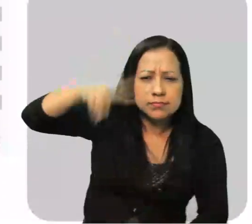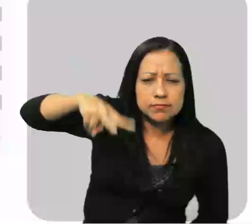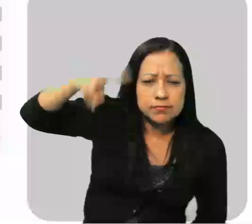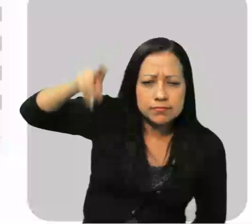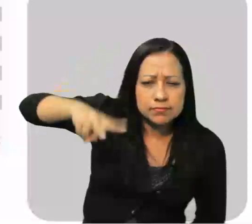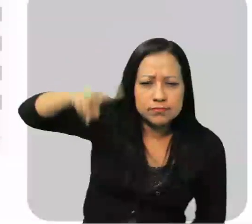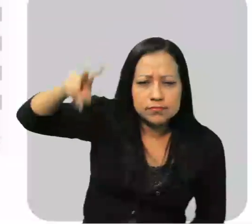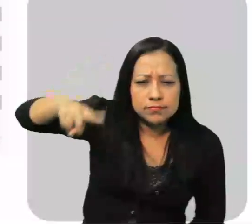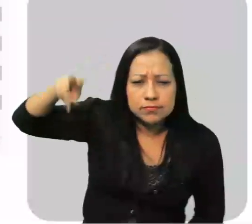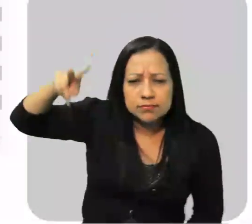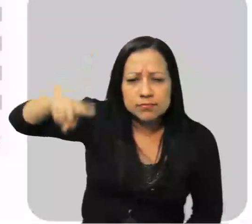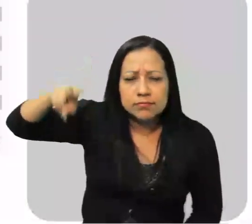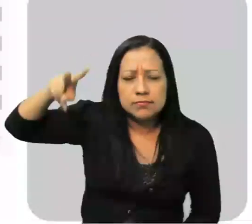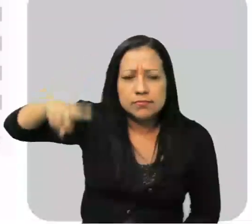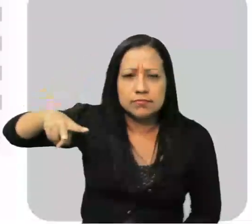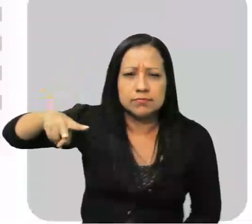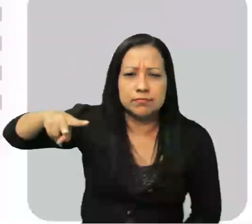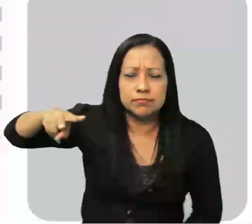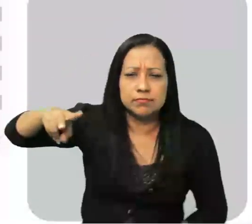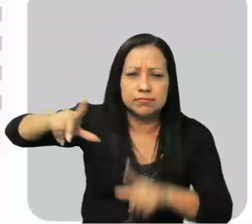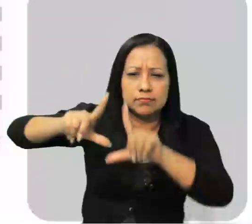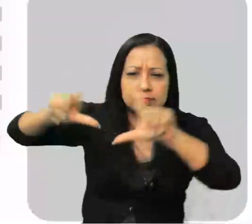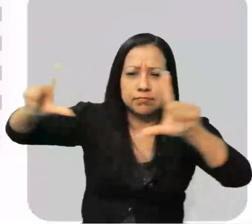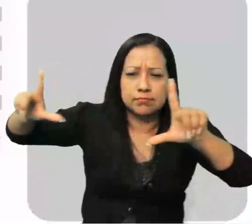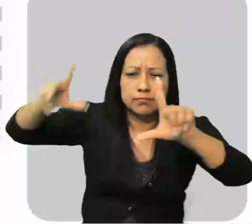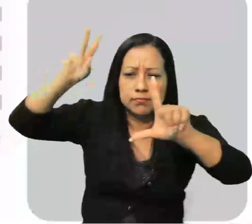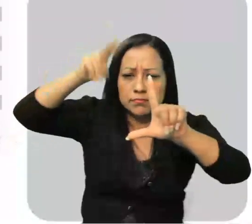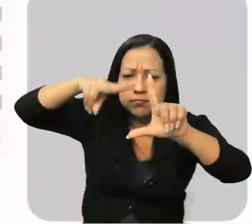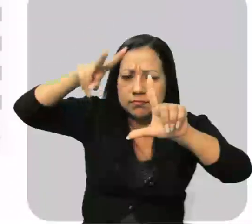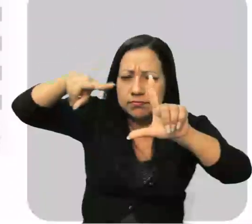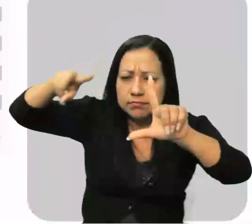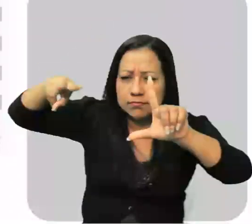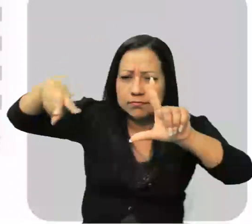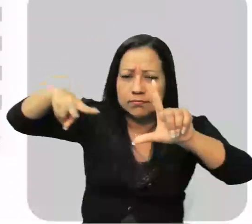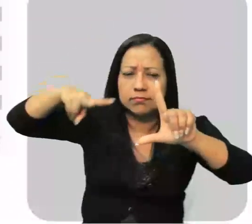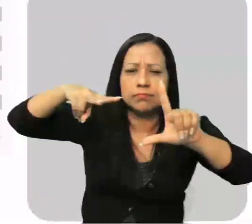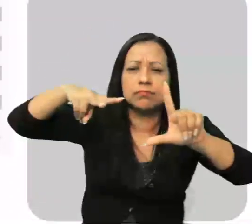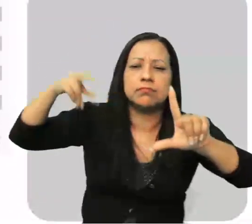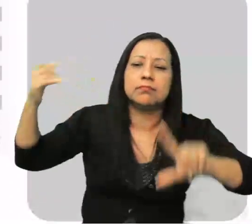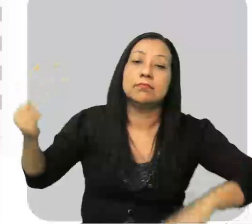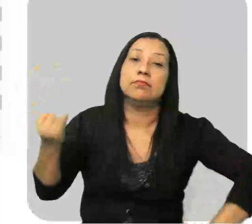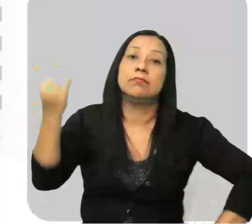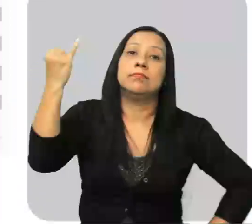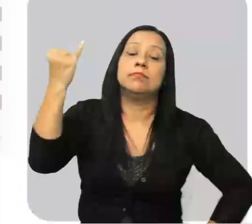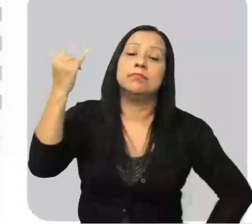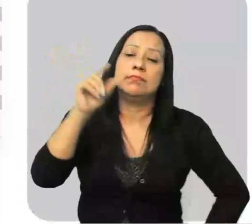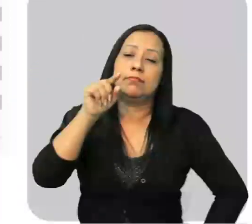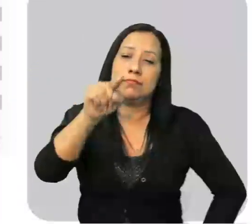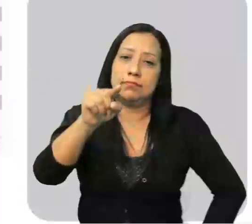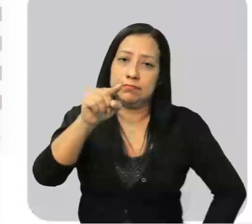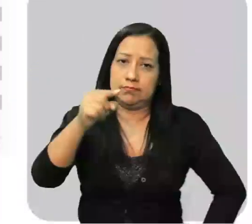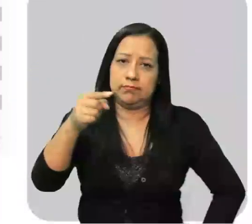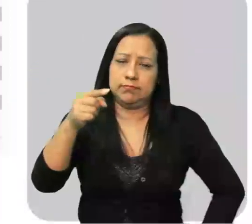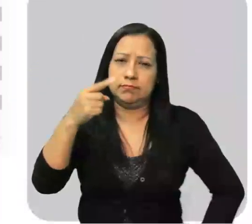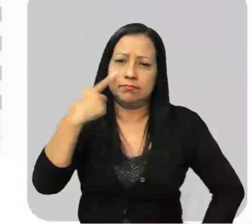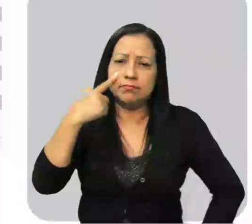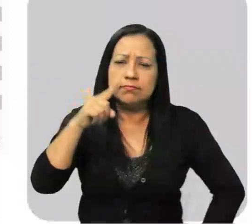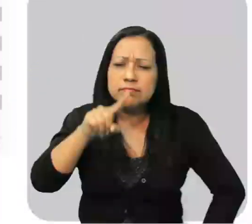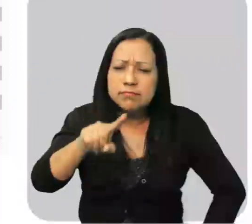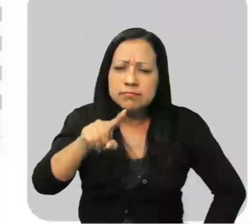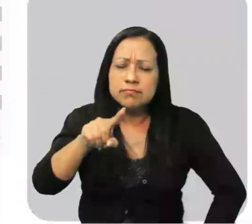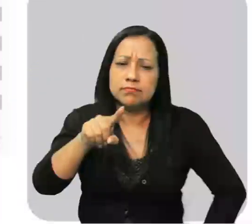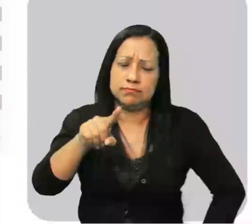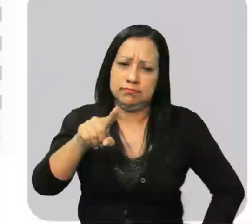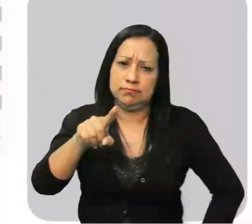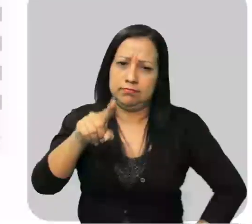do Socorro, em Sergipe. E aí vocês vão dando uma olhada aí, galera, nesse quadro, né? Então,